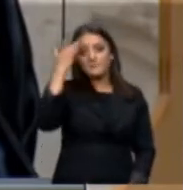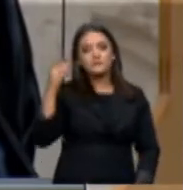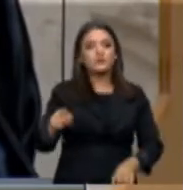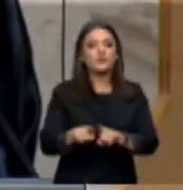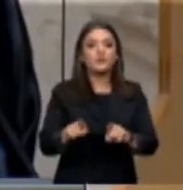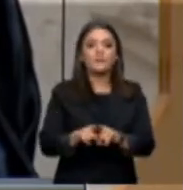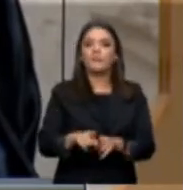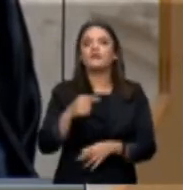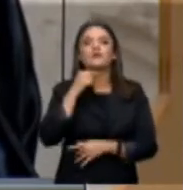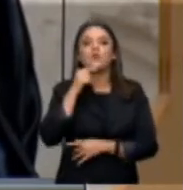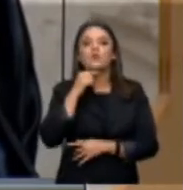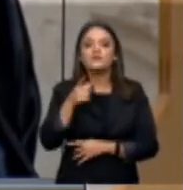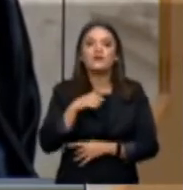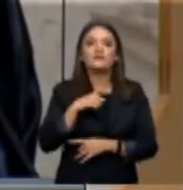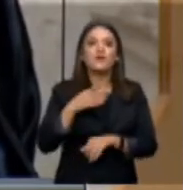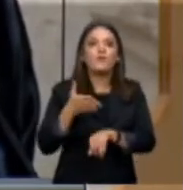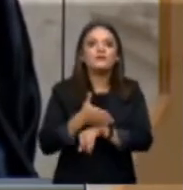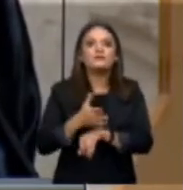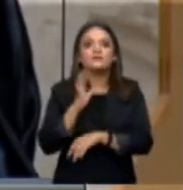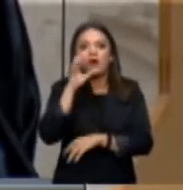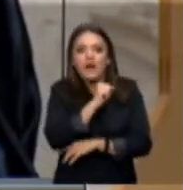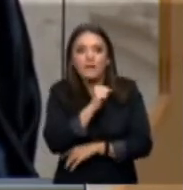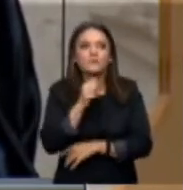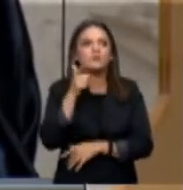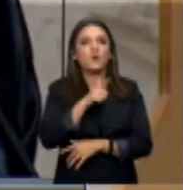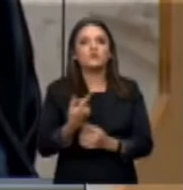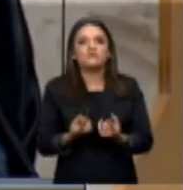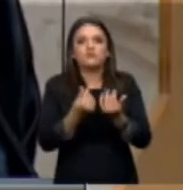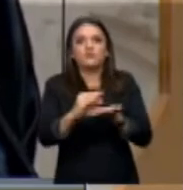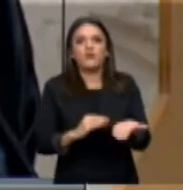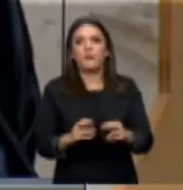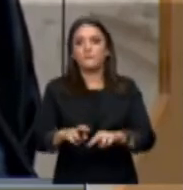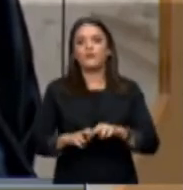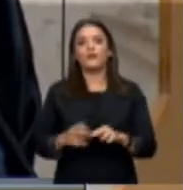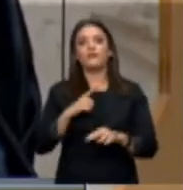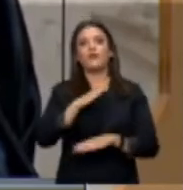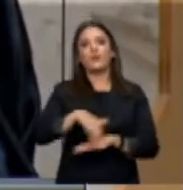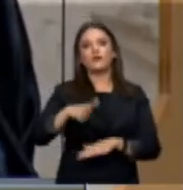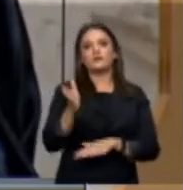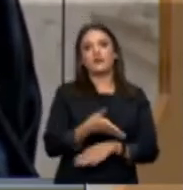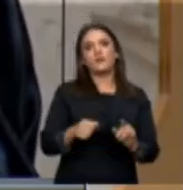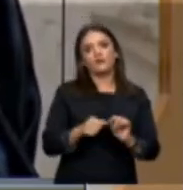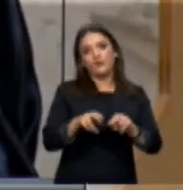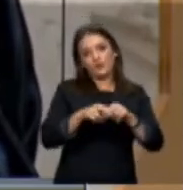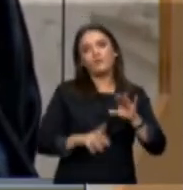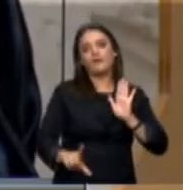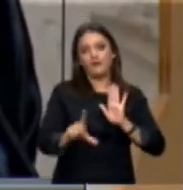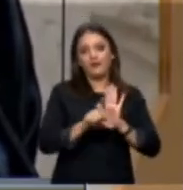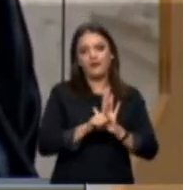com acesso devido e imediato ao seu crédito, em razão do cancelamento previsto em lei,